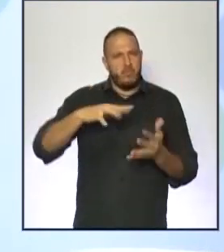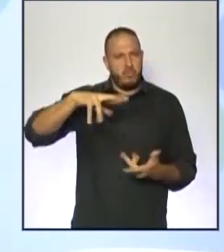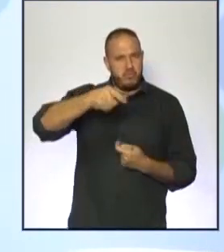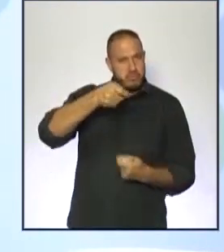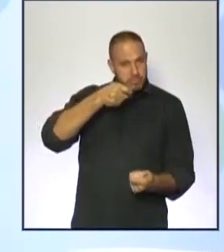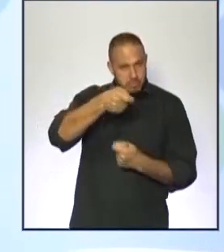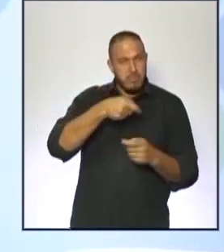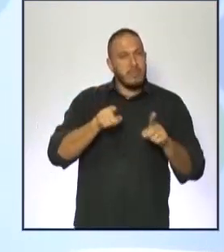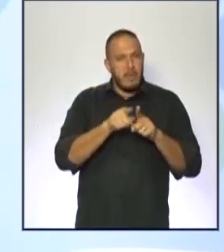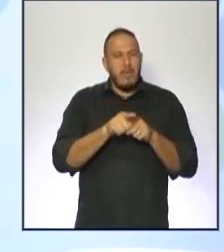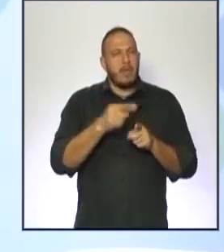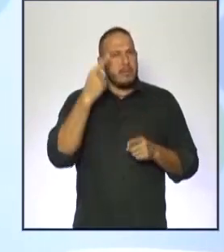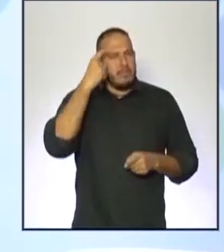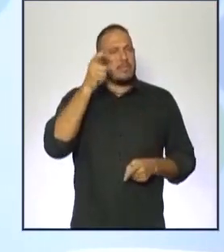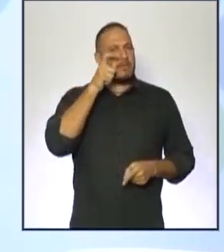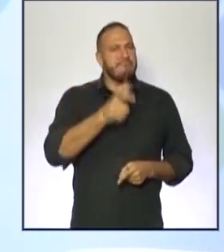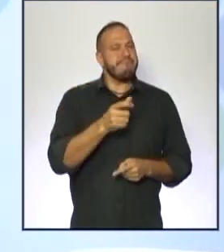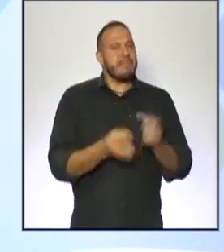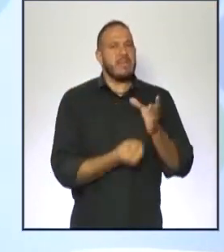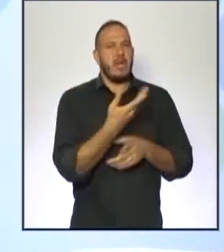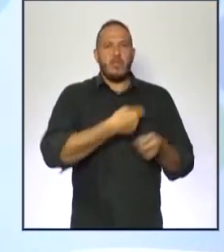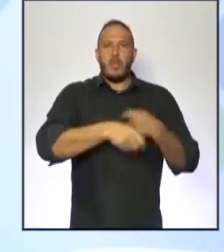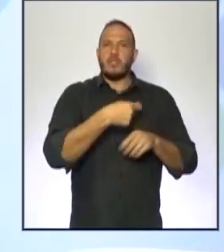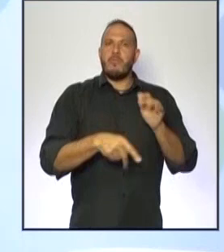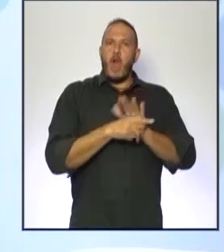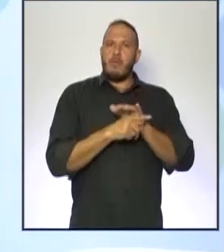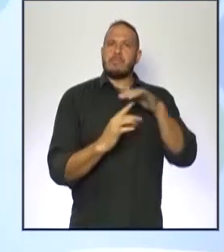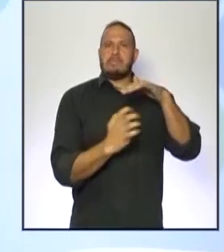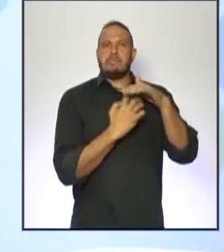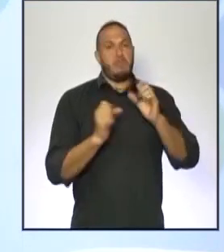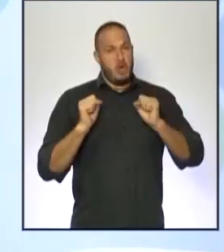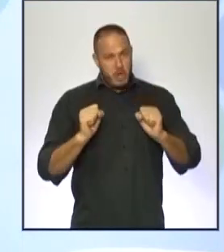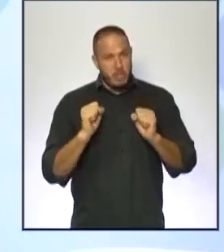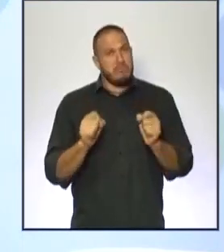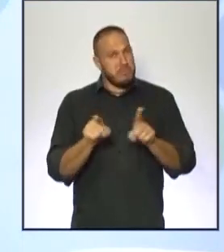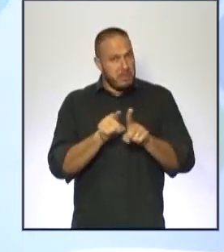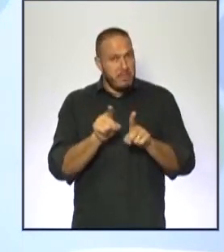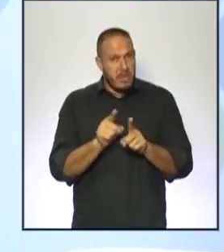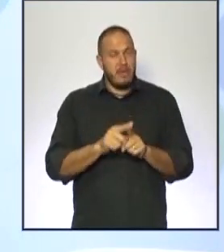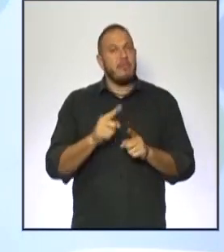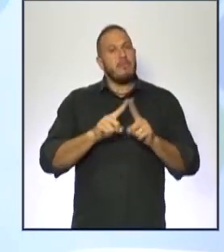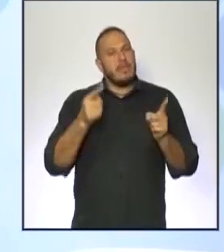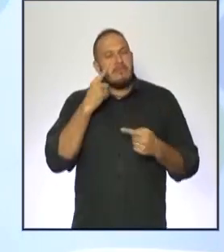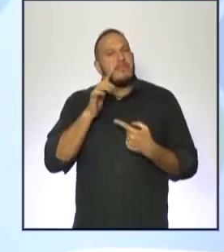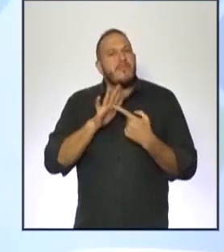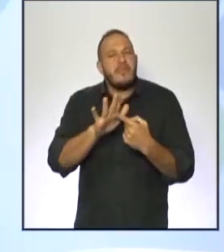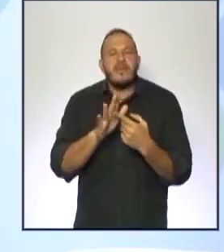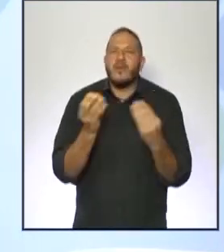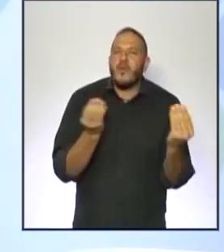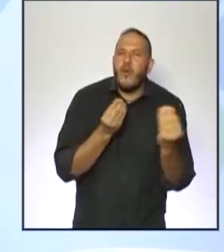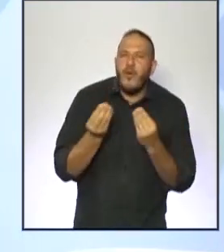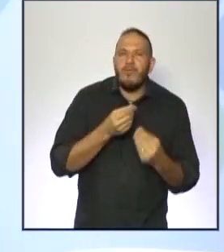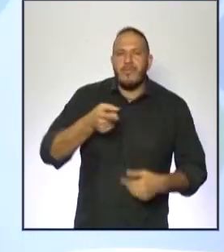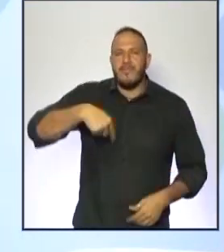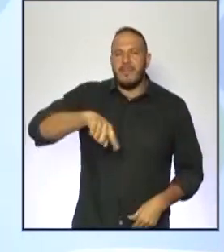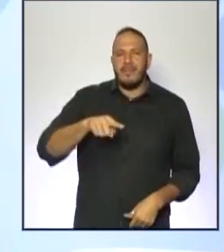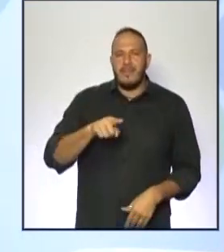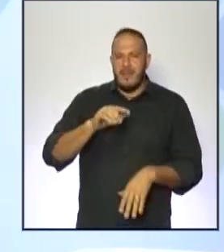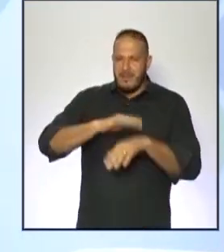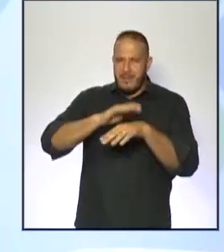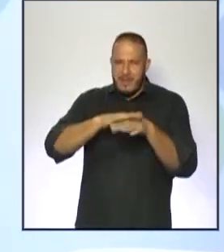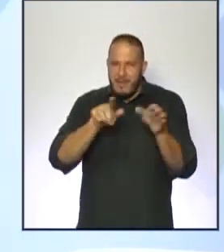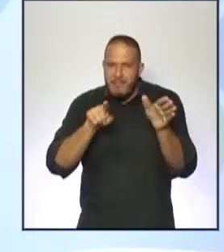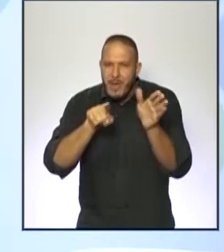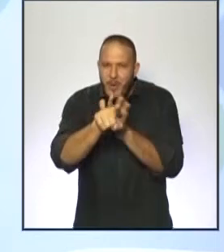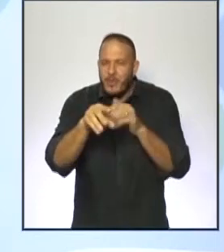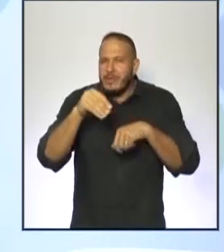ao mesmo tempo empreender. E olha só, vamos ver aqui se a gente tem como a pergunta que eu fiz,